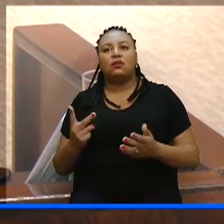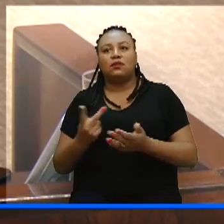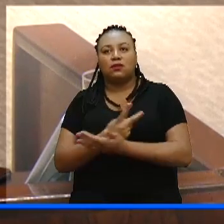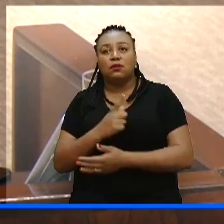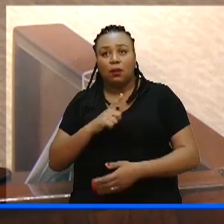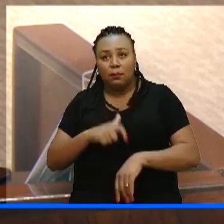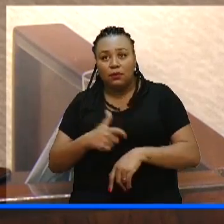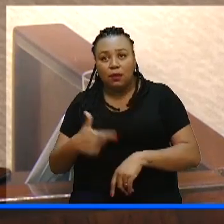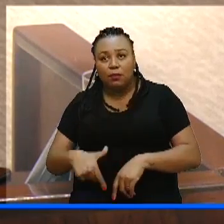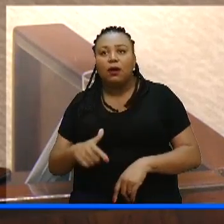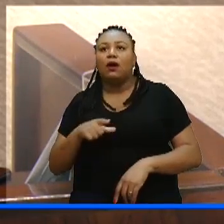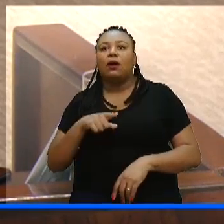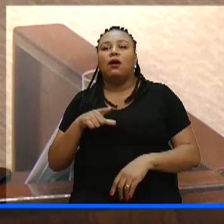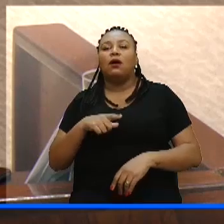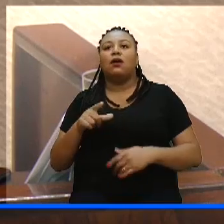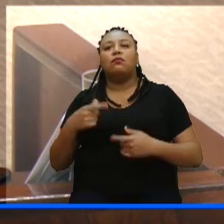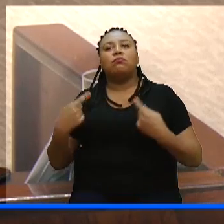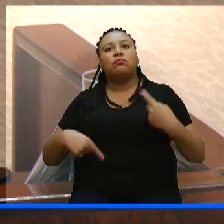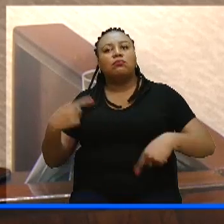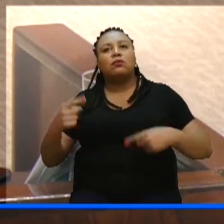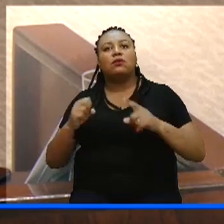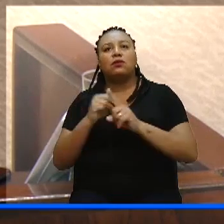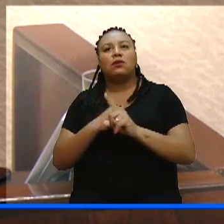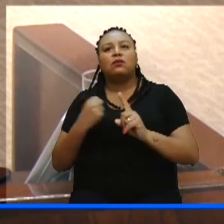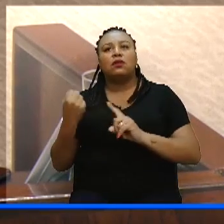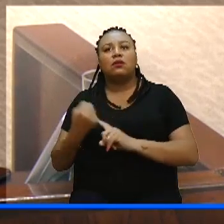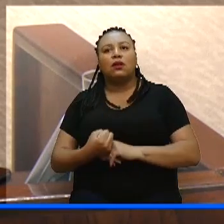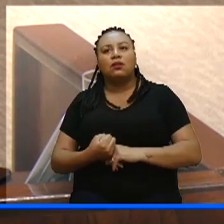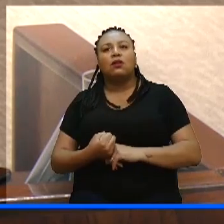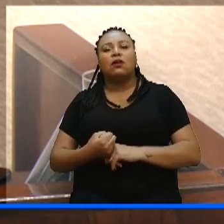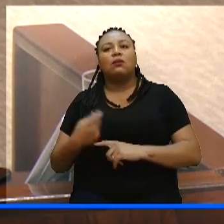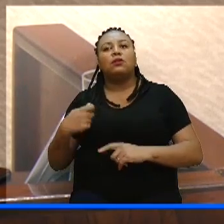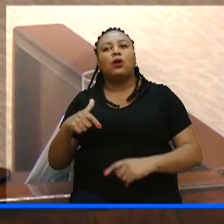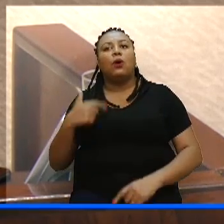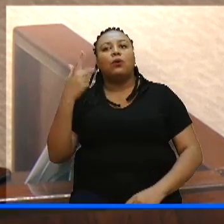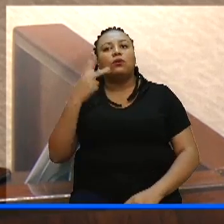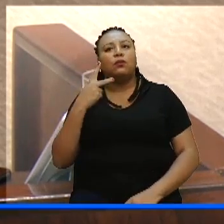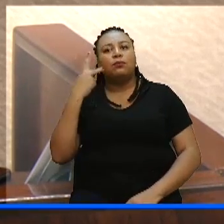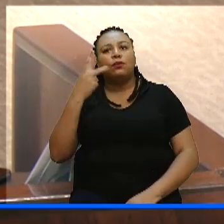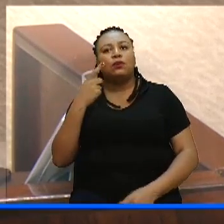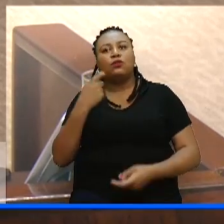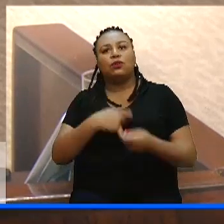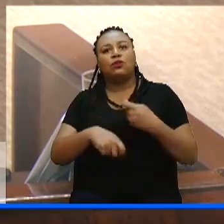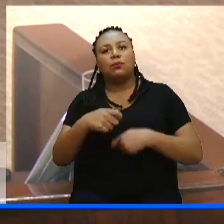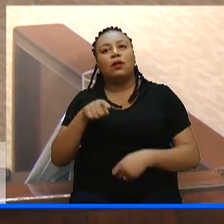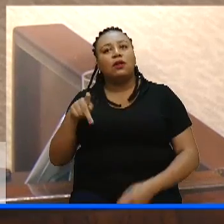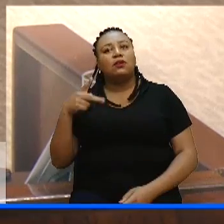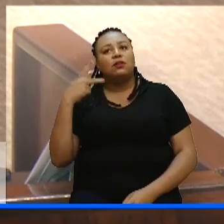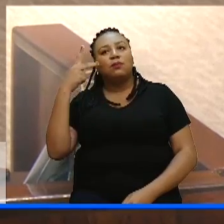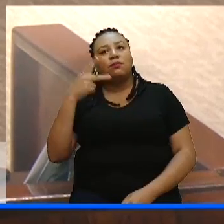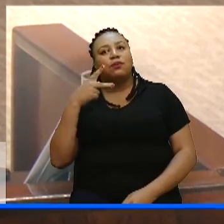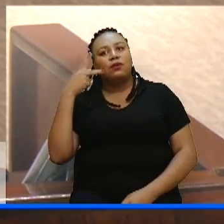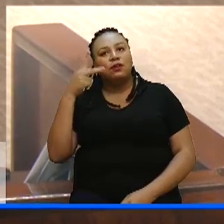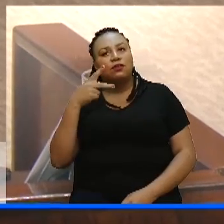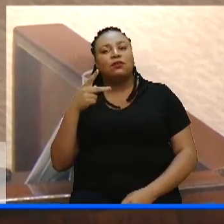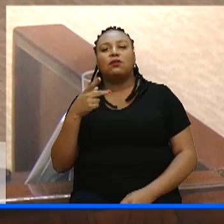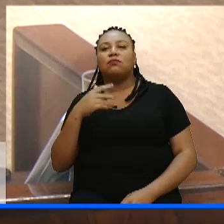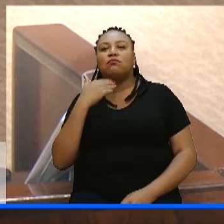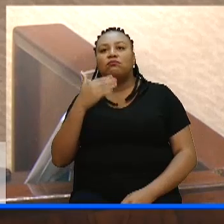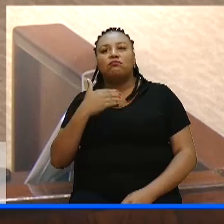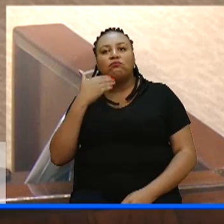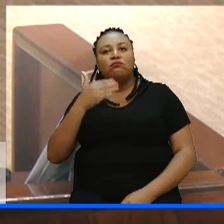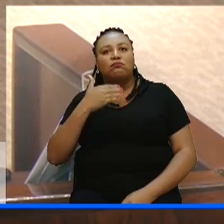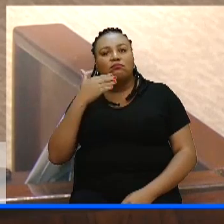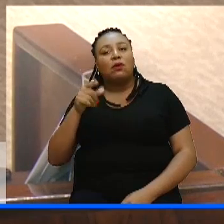que é necessário fazer um debate na sociedade brasileira é preciso uma outra política econômica essa política econômica que está aí não serve